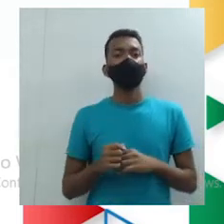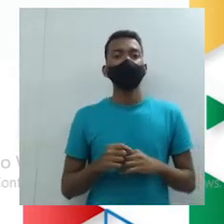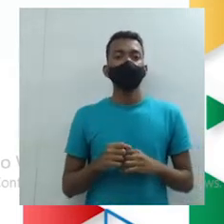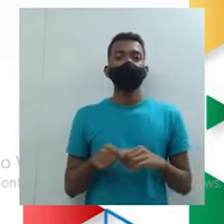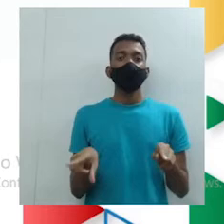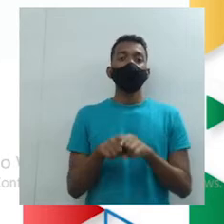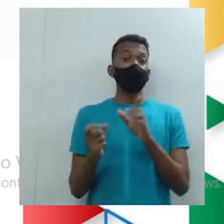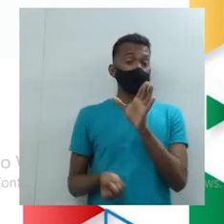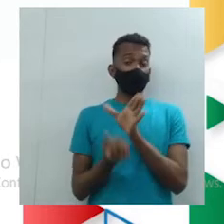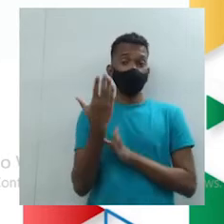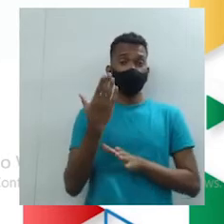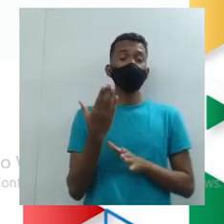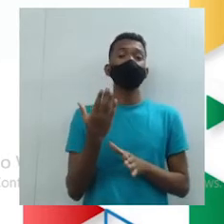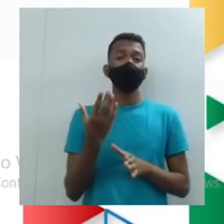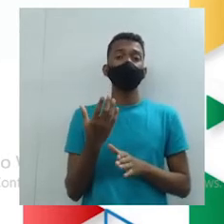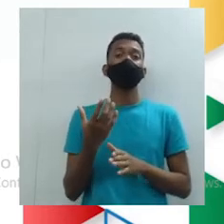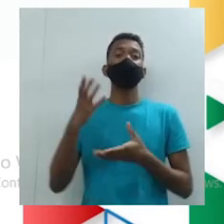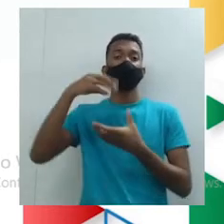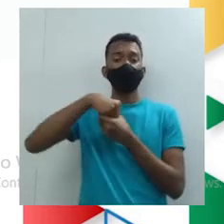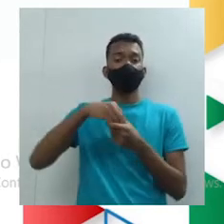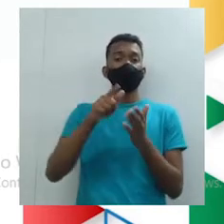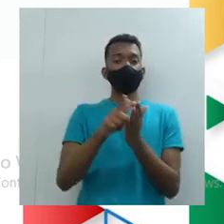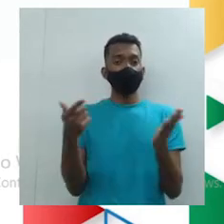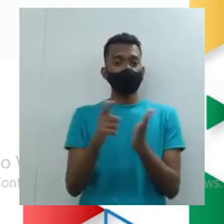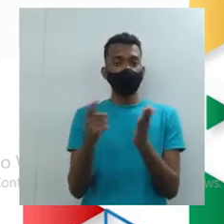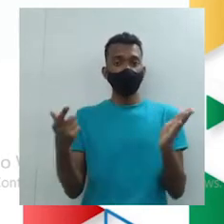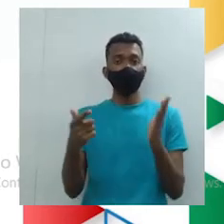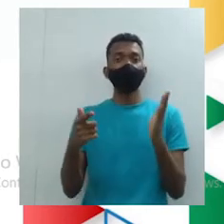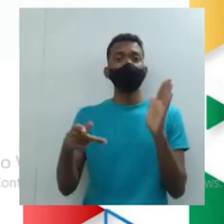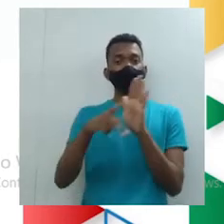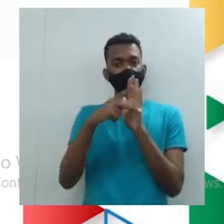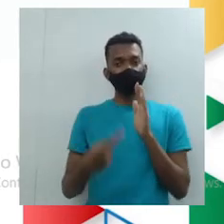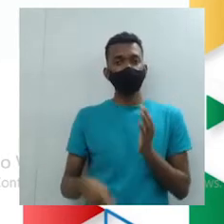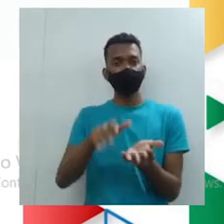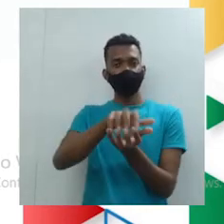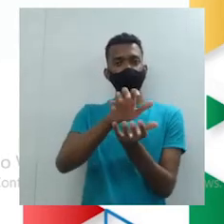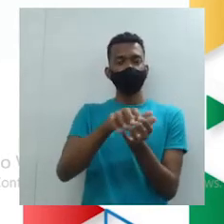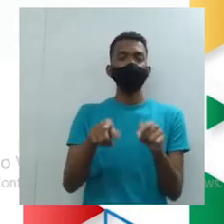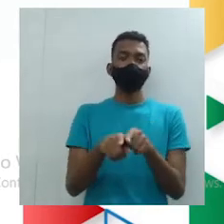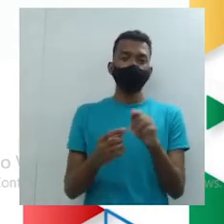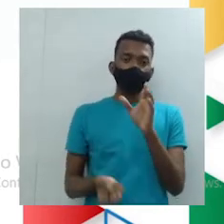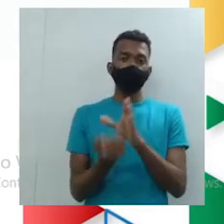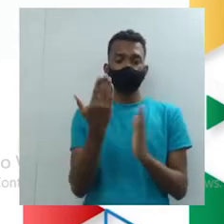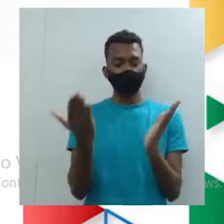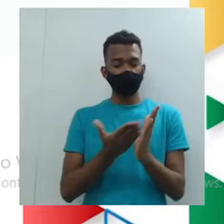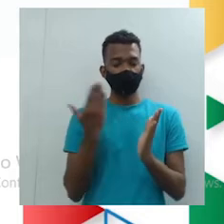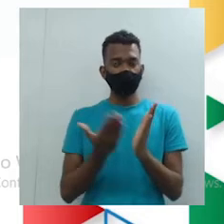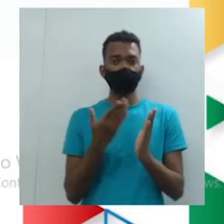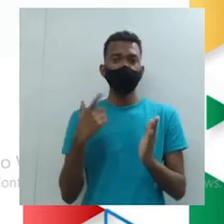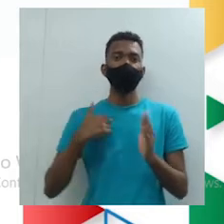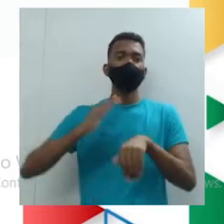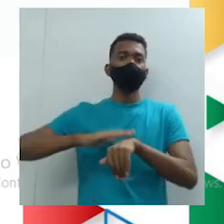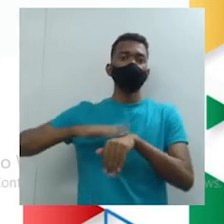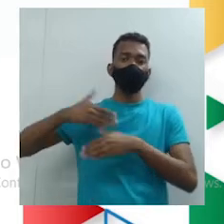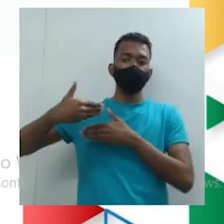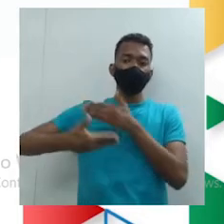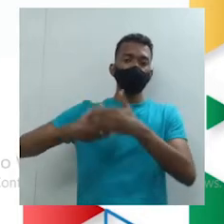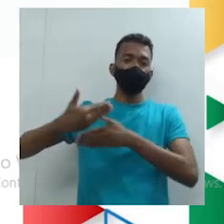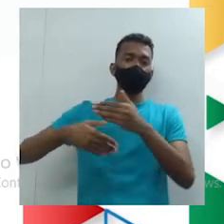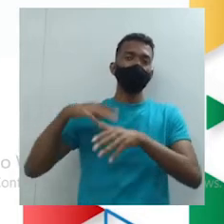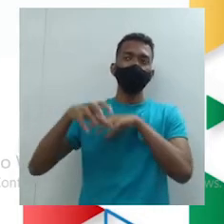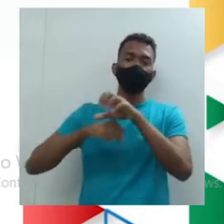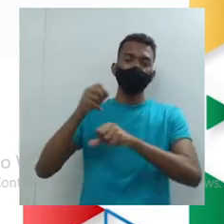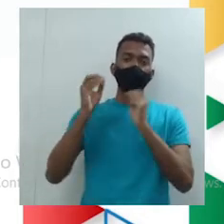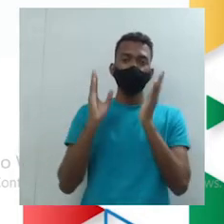Estreou no suplemento literário do Diário de Pernambuco, em 1950, e em livro aos 23 anos, né, O Tempo da Busca. Inclusive,